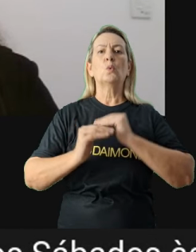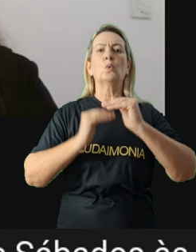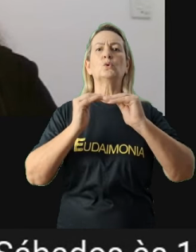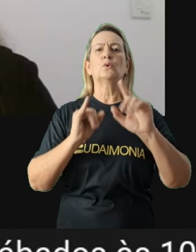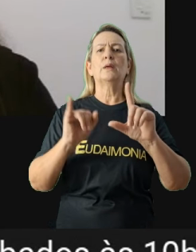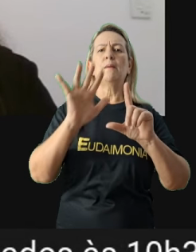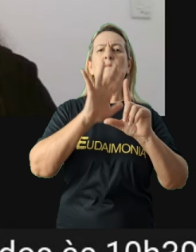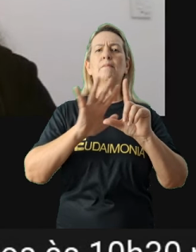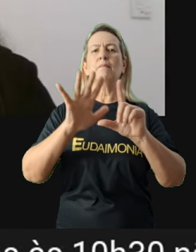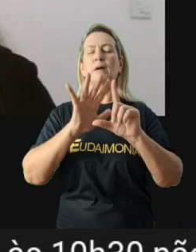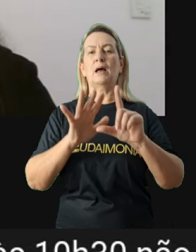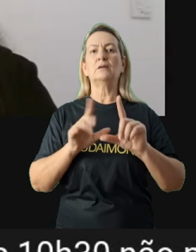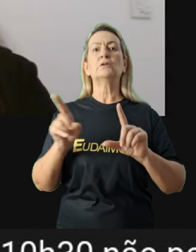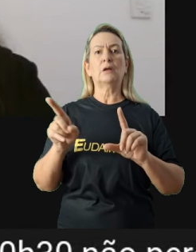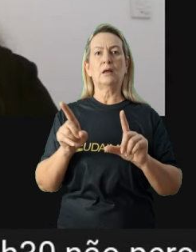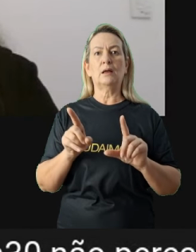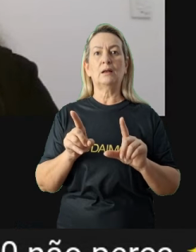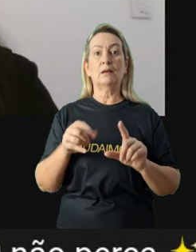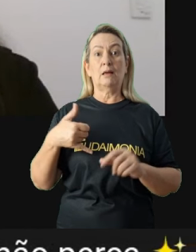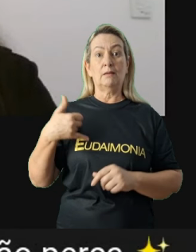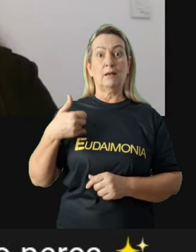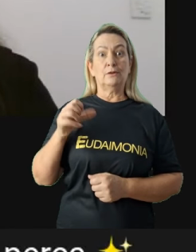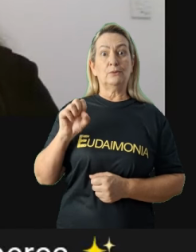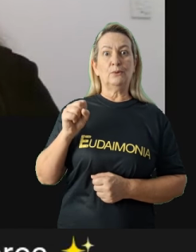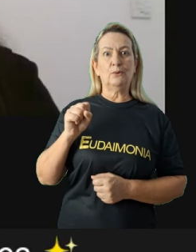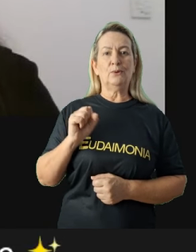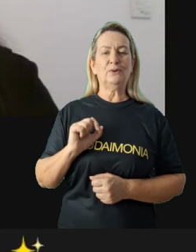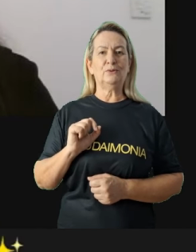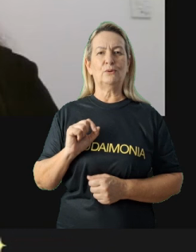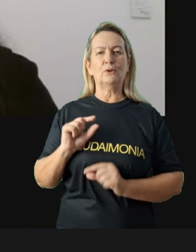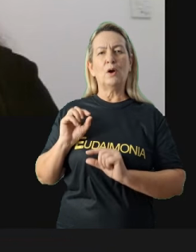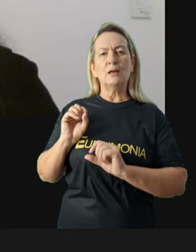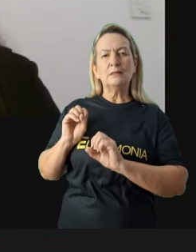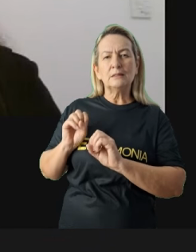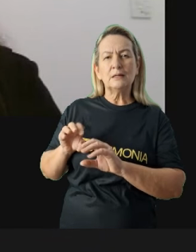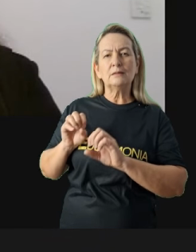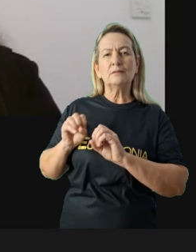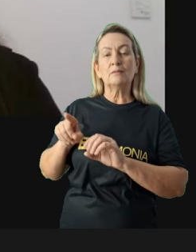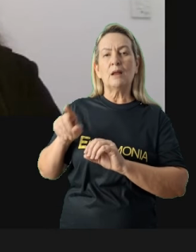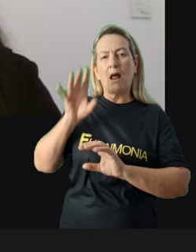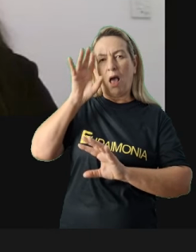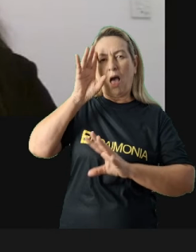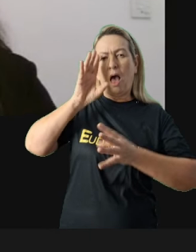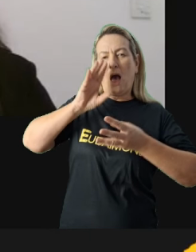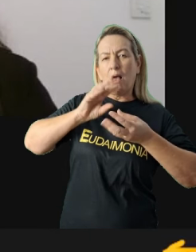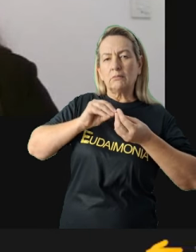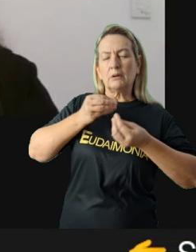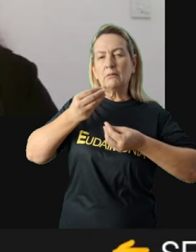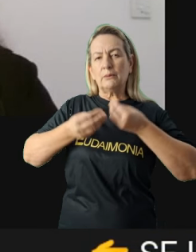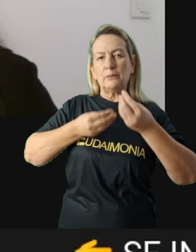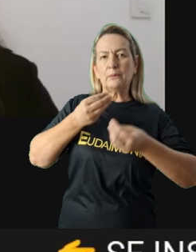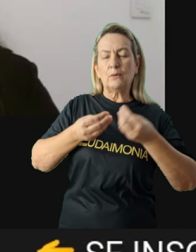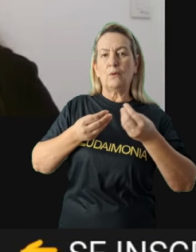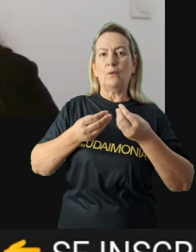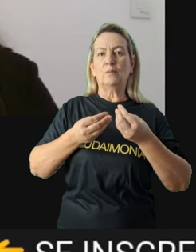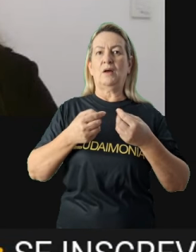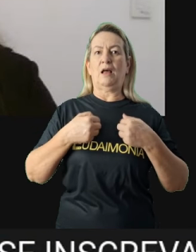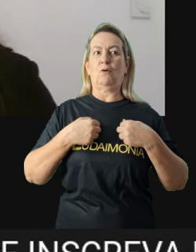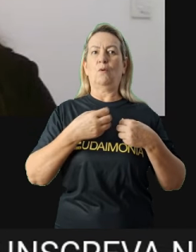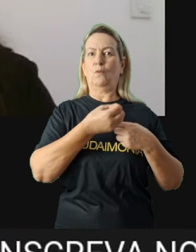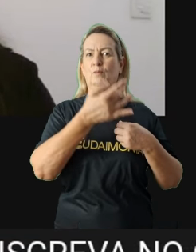o DALL-E, né? Para construir uma imagem, para fazer o trabalhinho dele e tal. É, garotada nova. Então eu tô indo devagarzinho, colocando ele